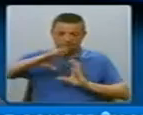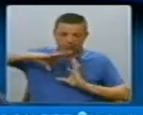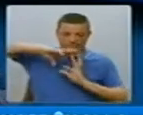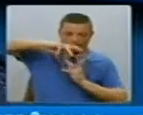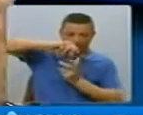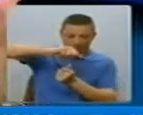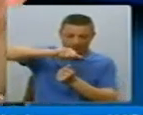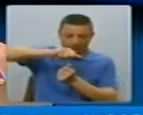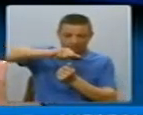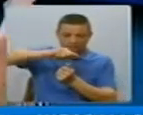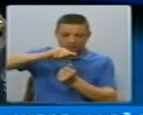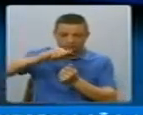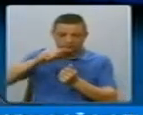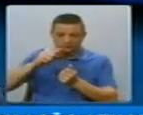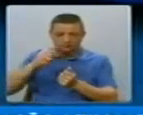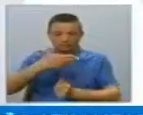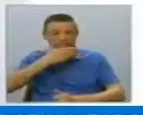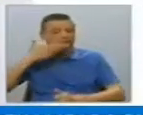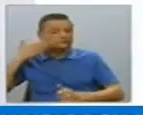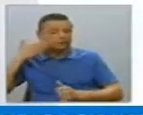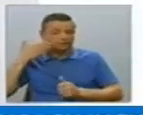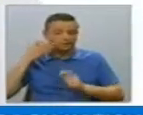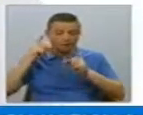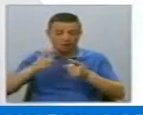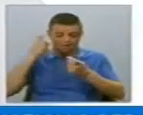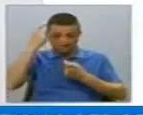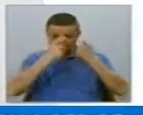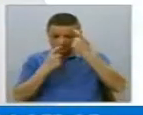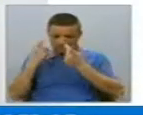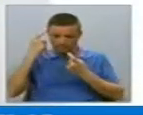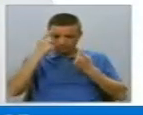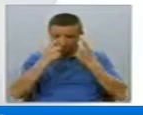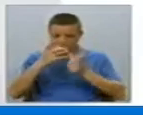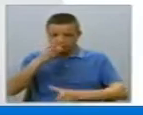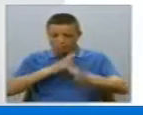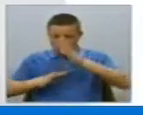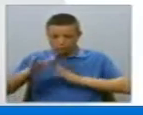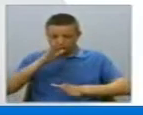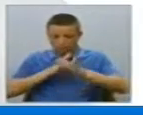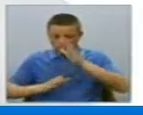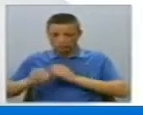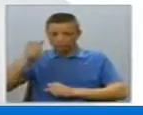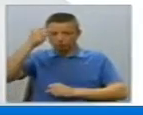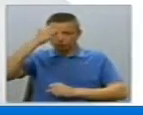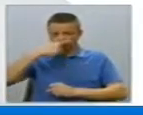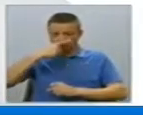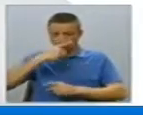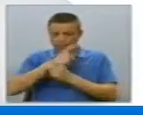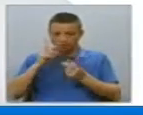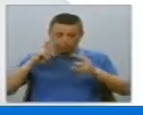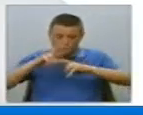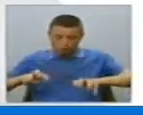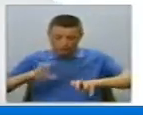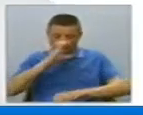formação de planetas muito mais precoce do que aquilo que nós pensávamos. Ou seja, o que nos contam estas histórias do universo, estas descobertas científicas,